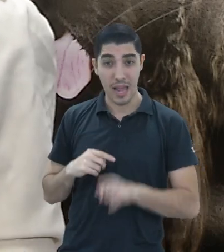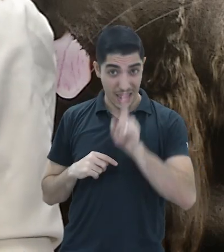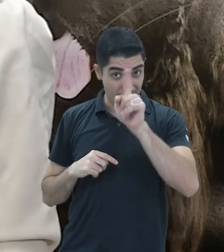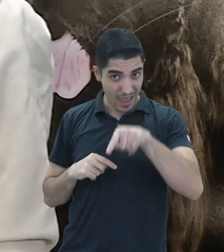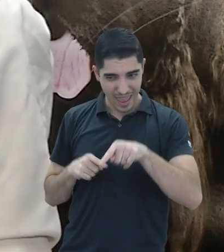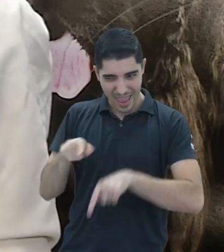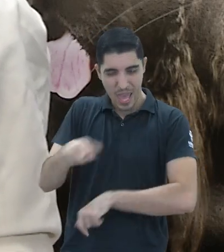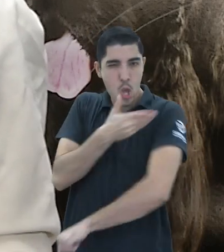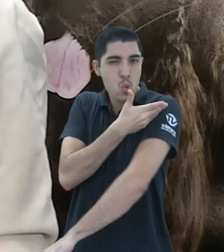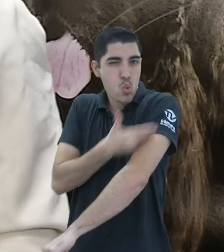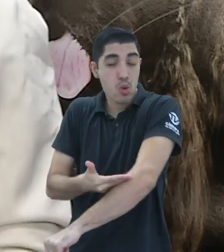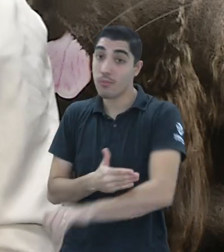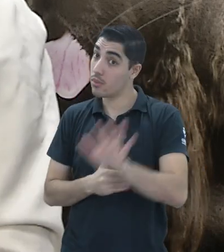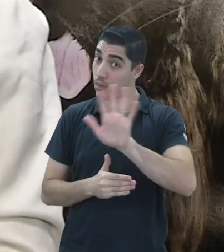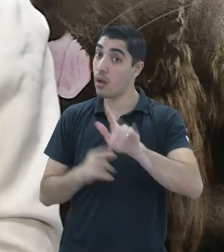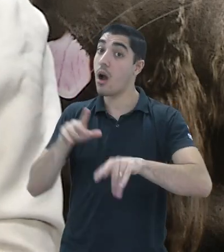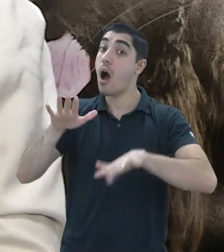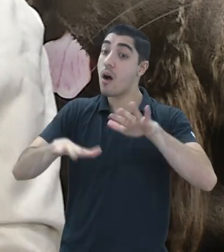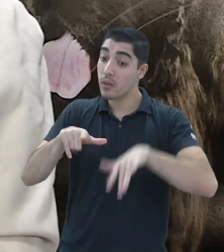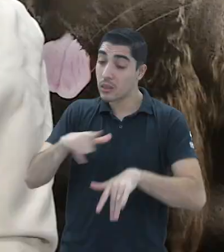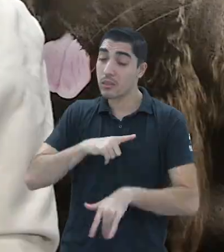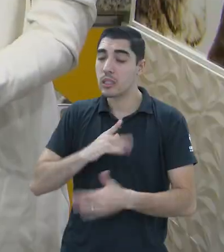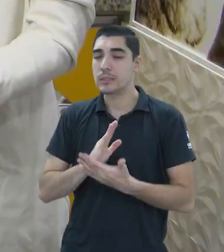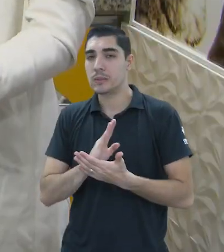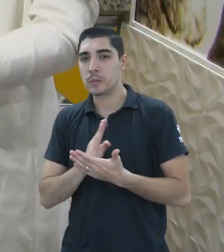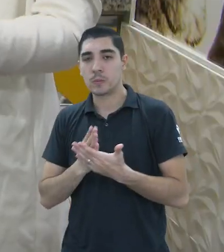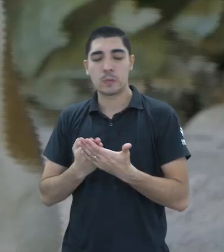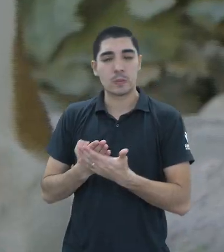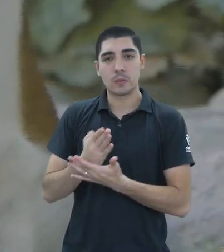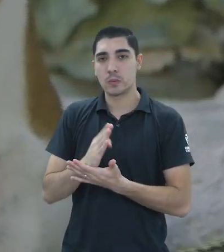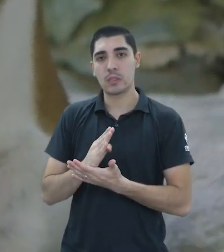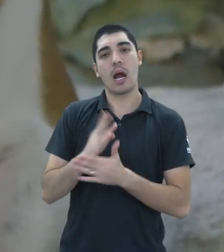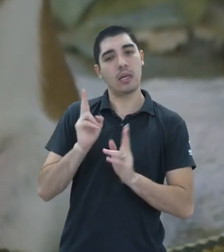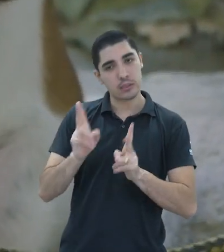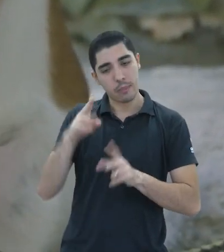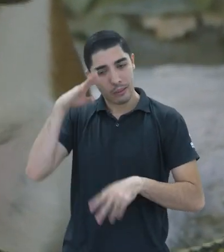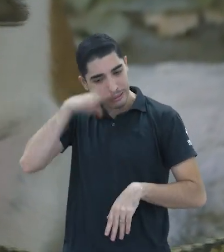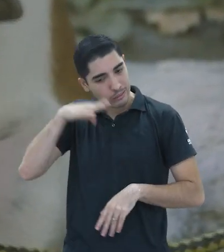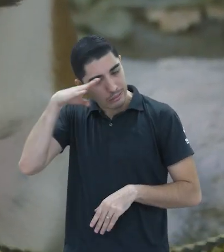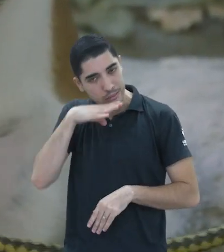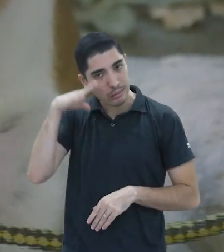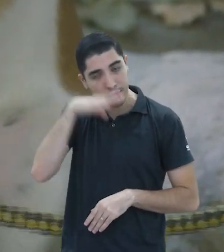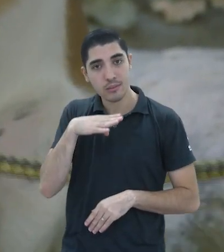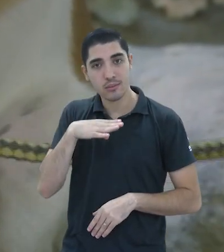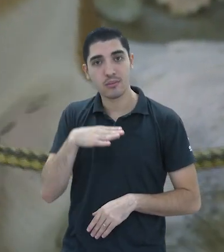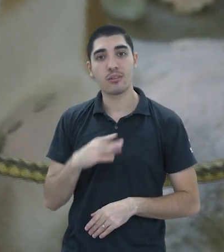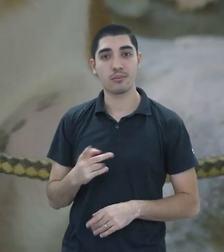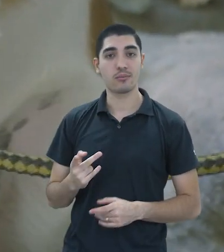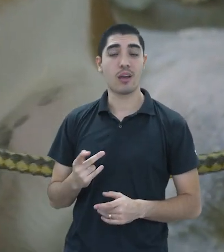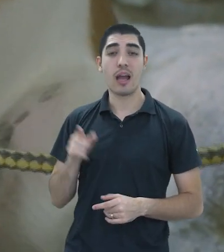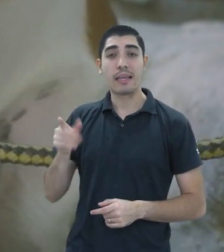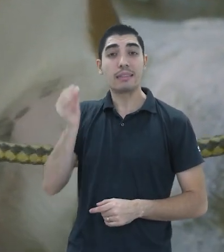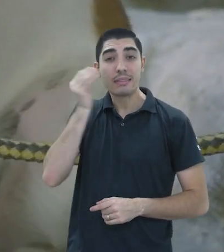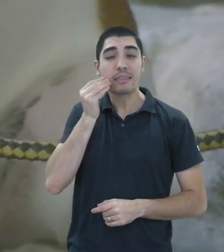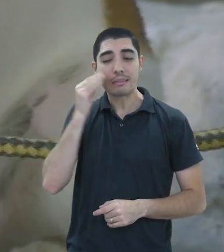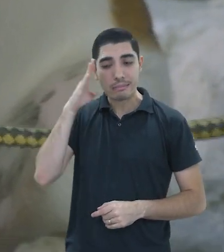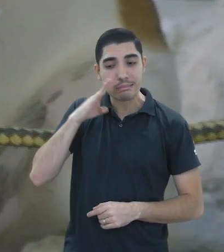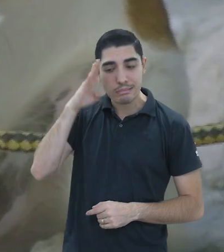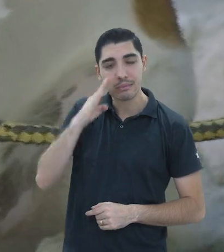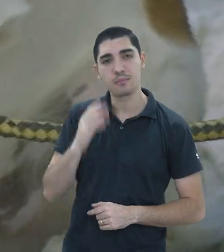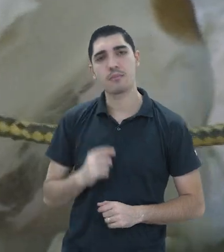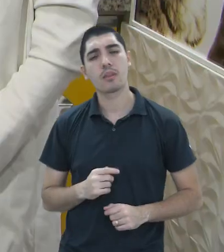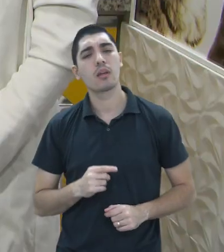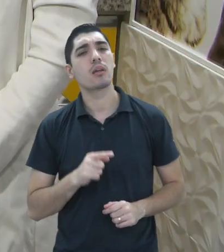muito mania, é que alguma coisa está incomodando esse olho. Já tava, né? E aí ele tá ali tentando esfregar de alguma